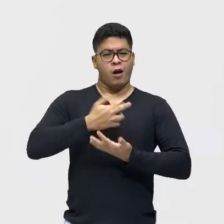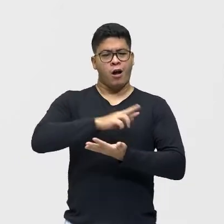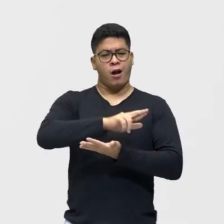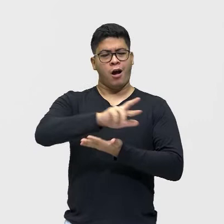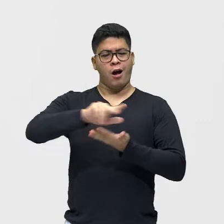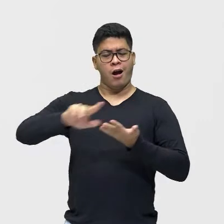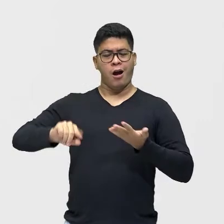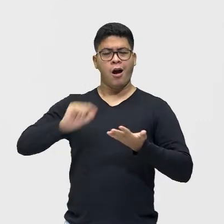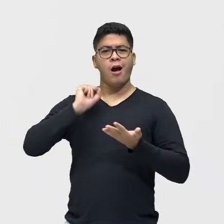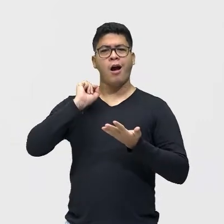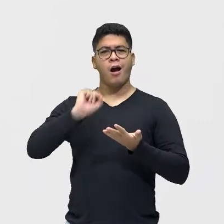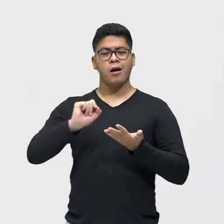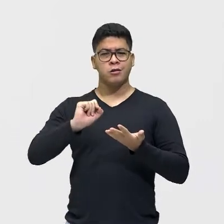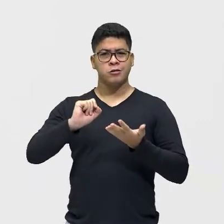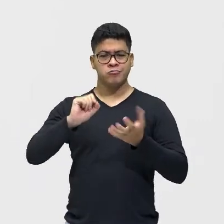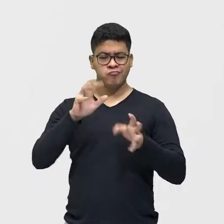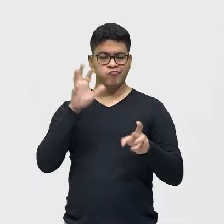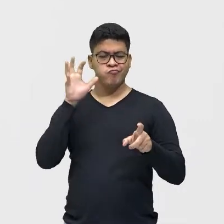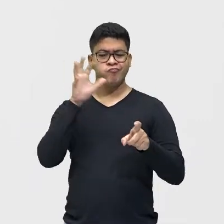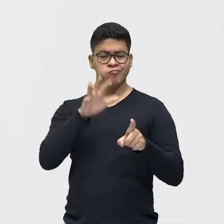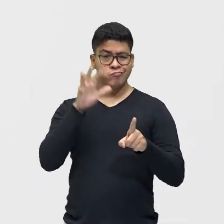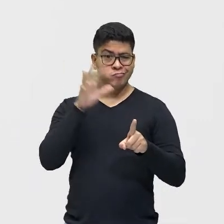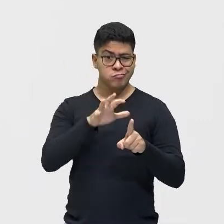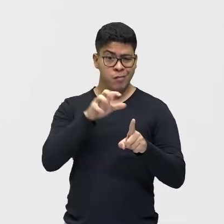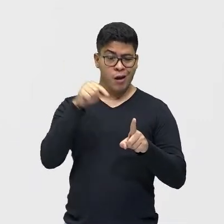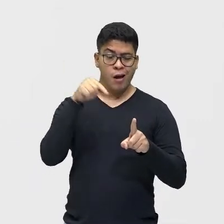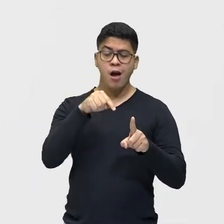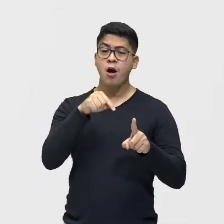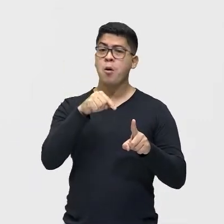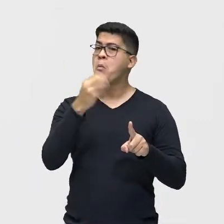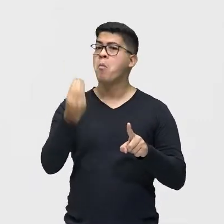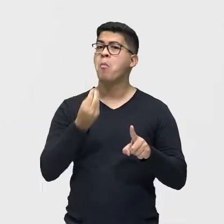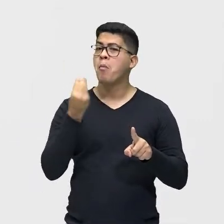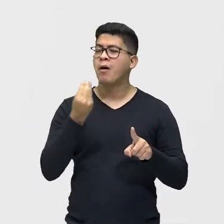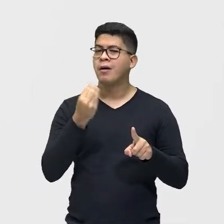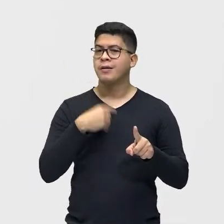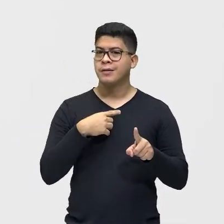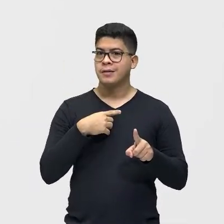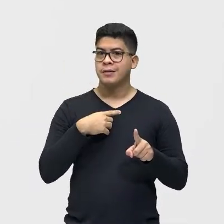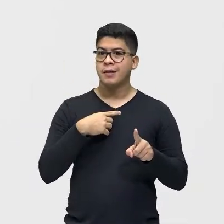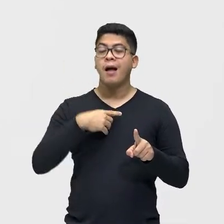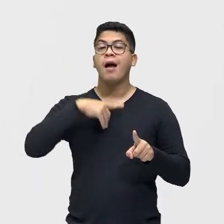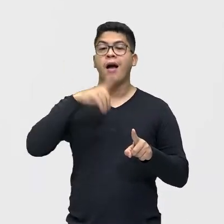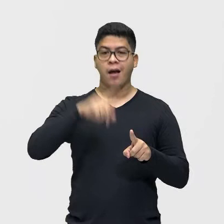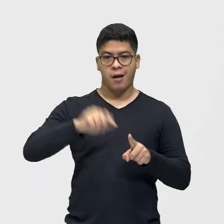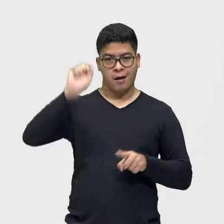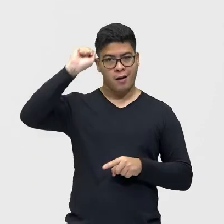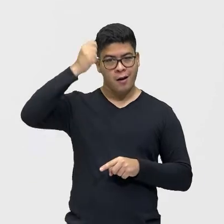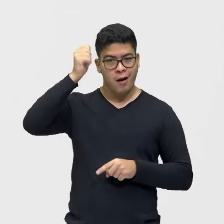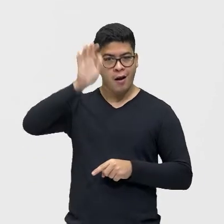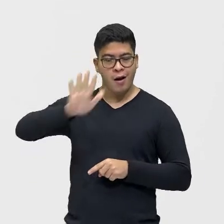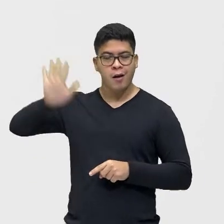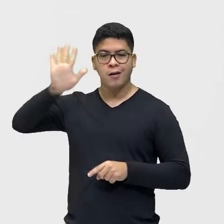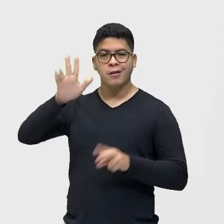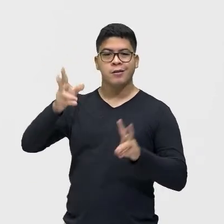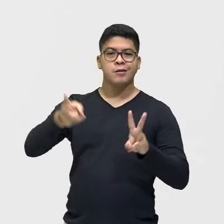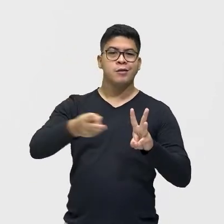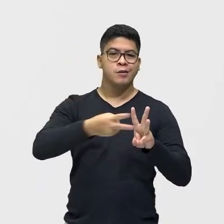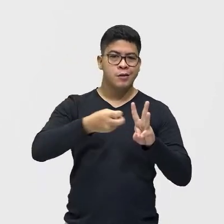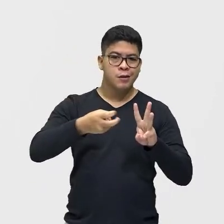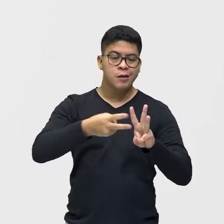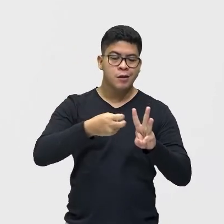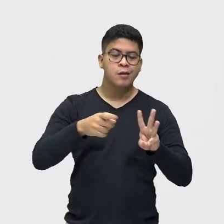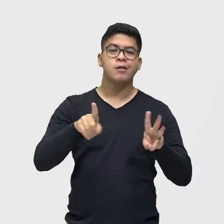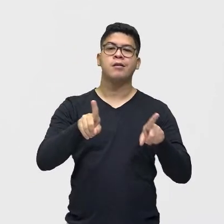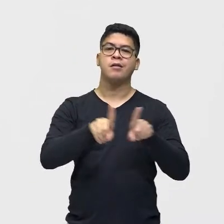com grandes influências dos povos indígenas, dos africanos, europeus e asiáticos. Uma delas é